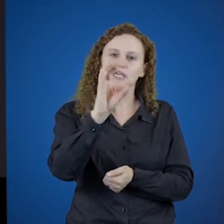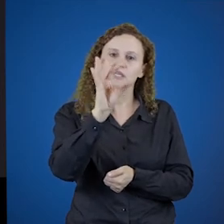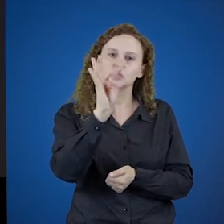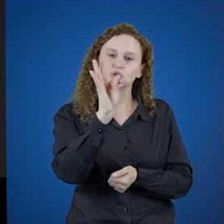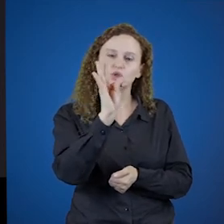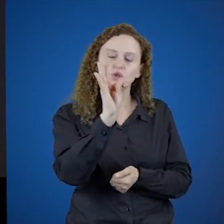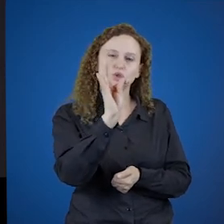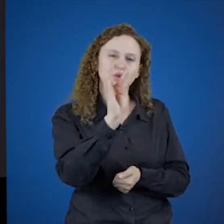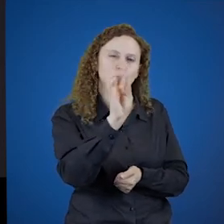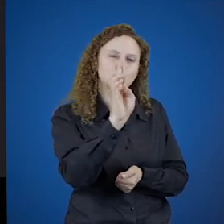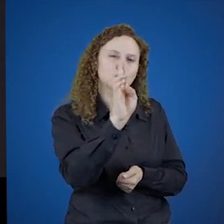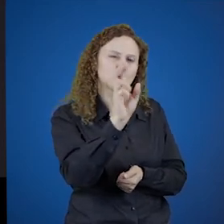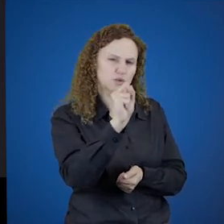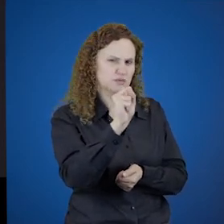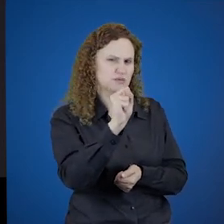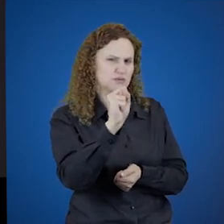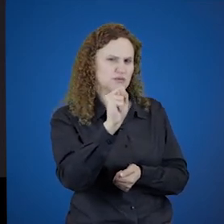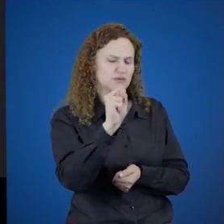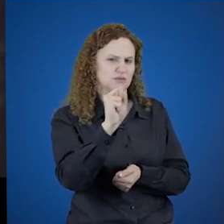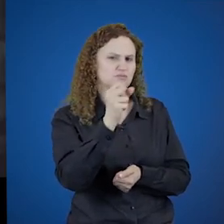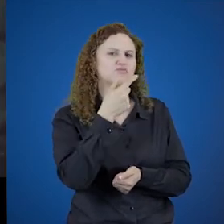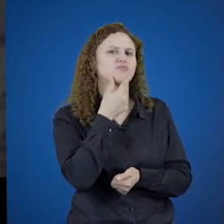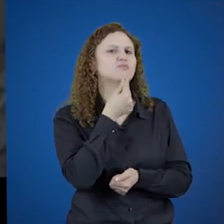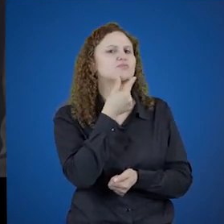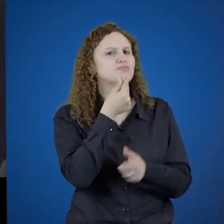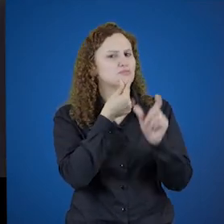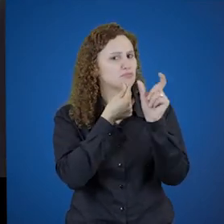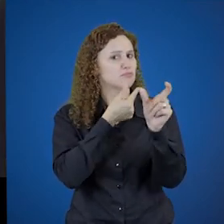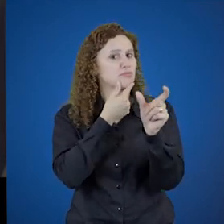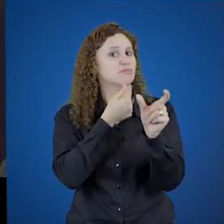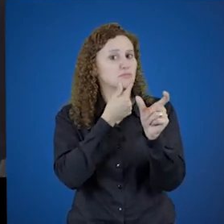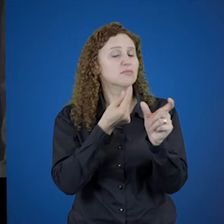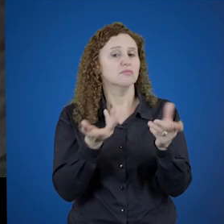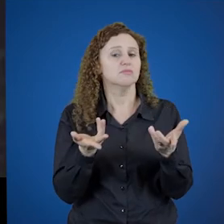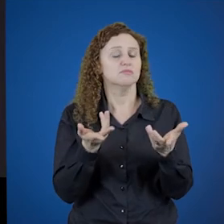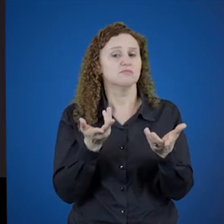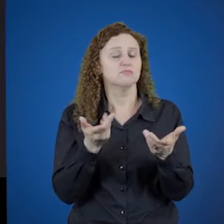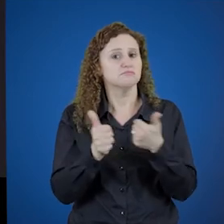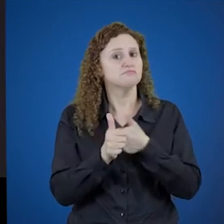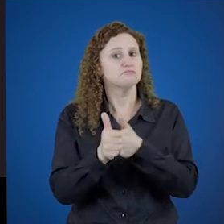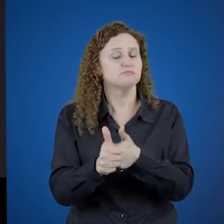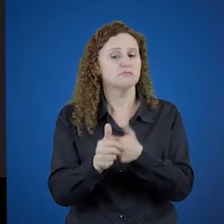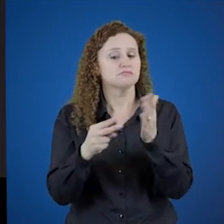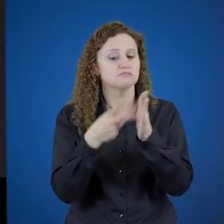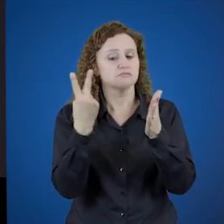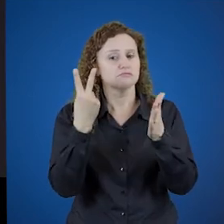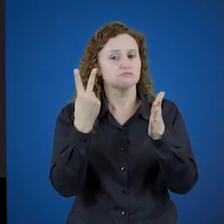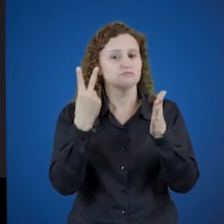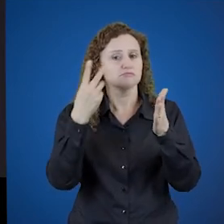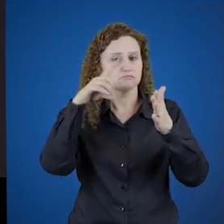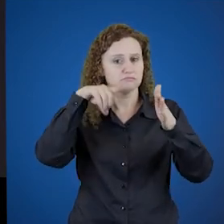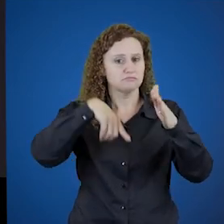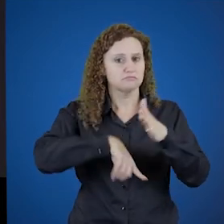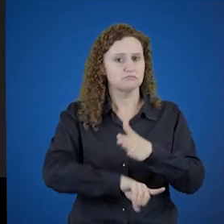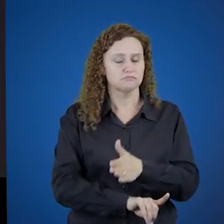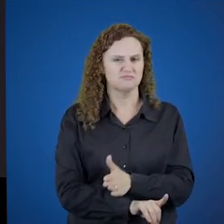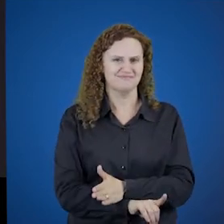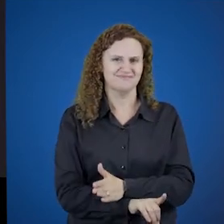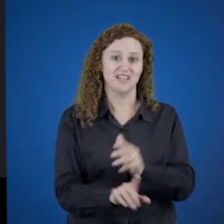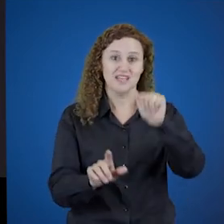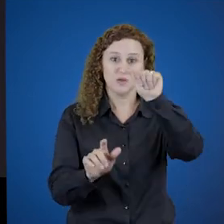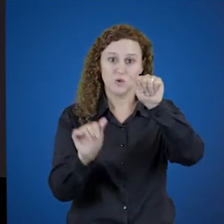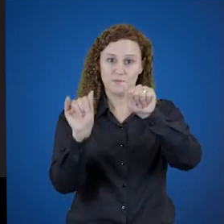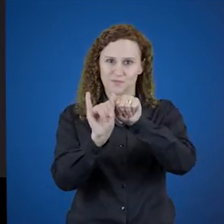Doctor Doctor poeta e masculino por isso doctos será masculino e segue a segunda declinação